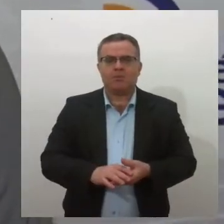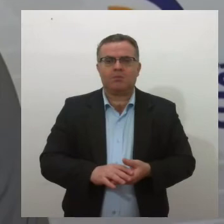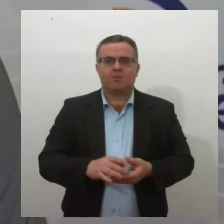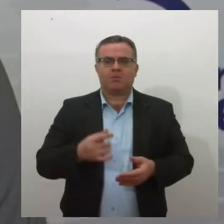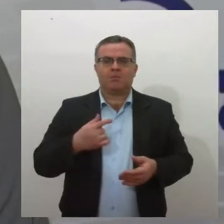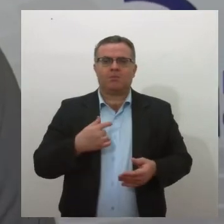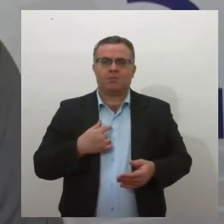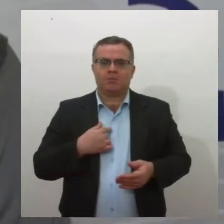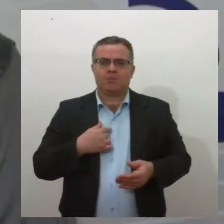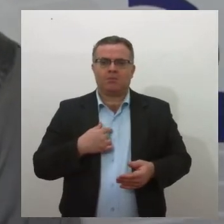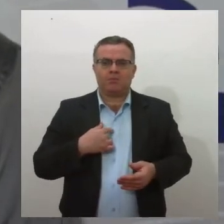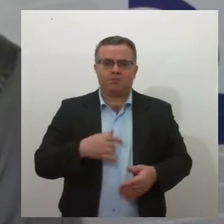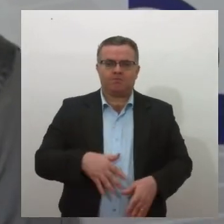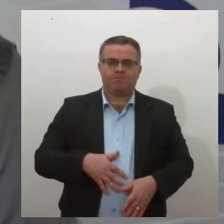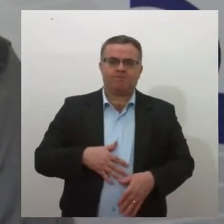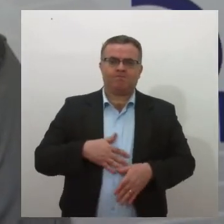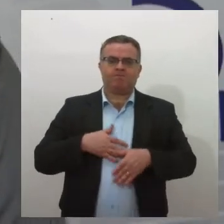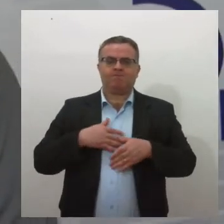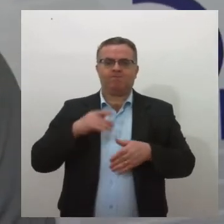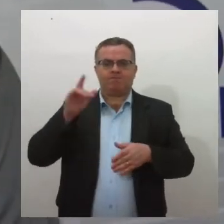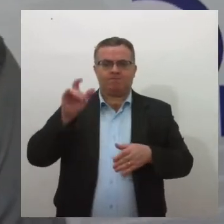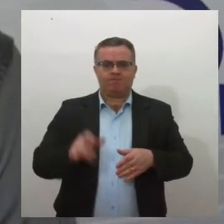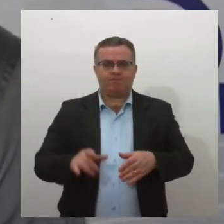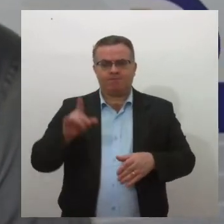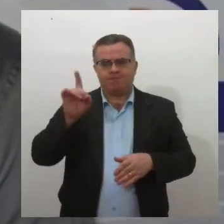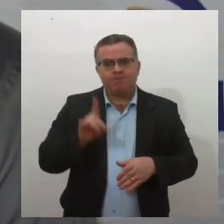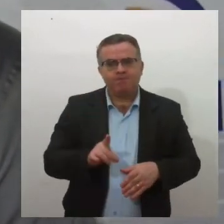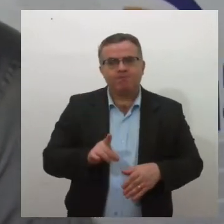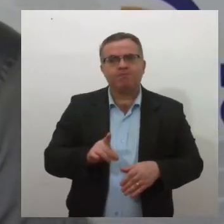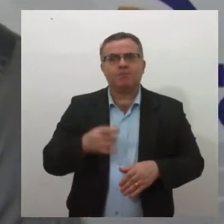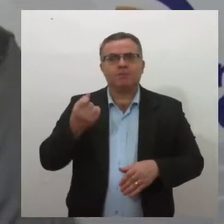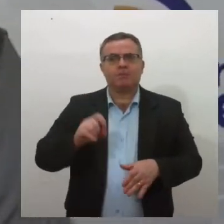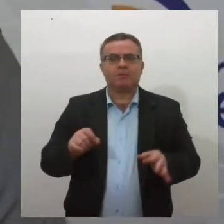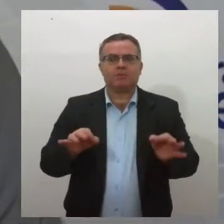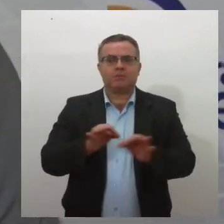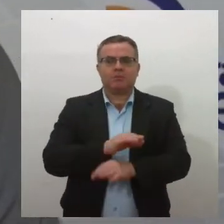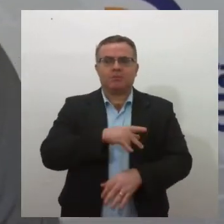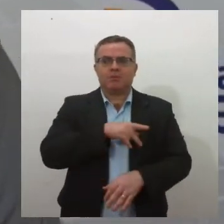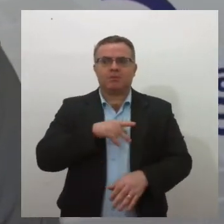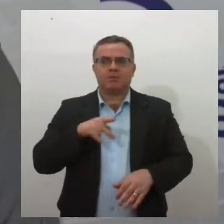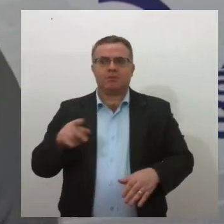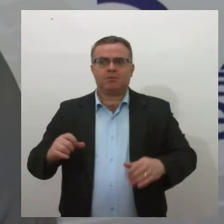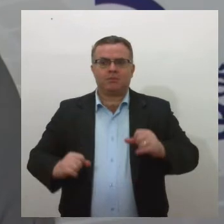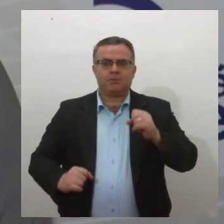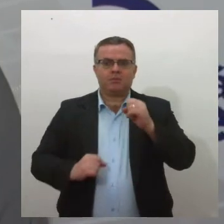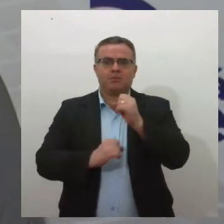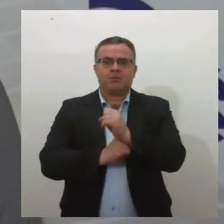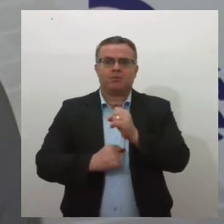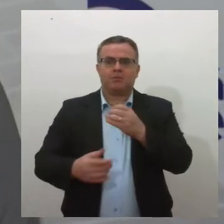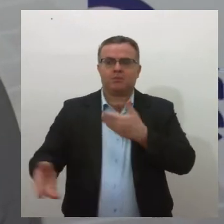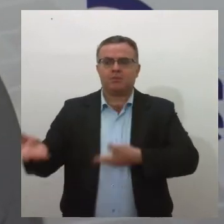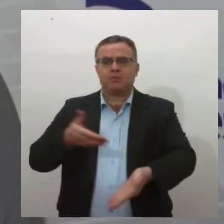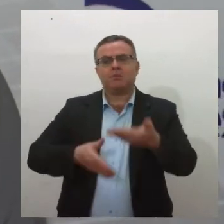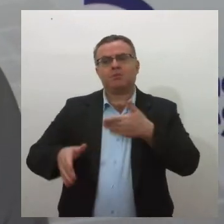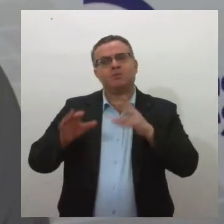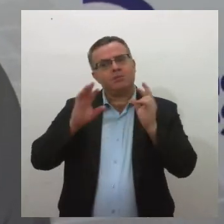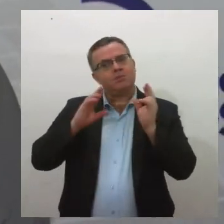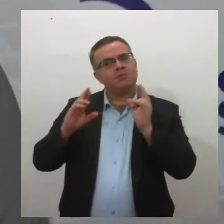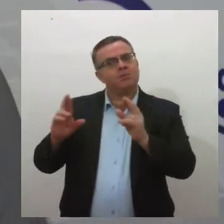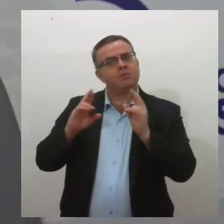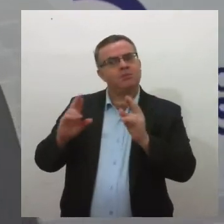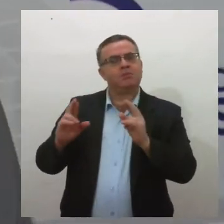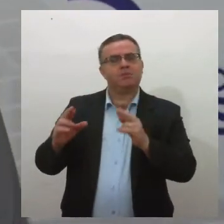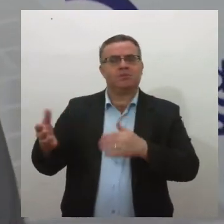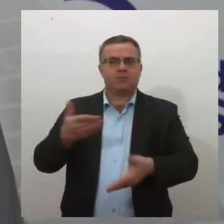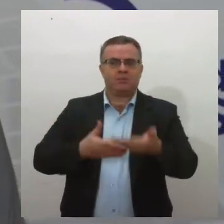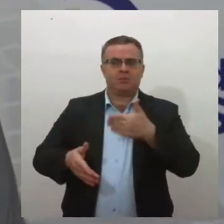de, quando o Reinaldo foi dirigente do Sergipe, eu estava como presidente do Confiança, e a gente sempre teve muito respeito. Eu acho que esse respeito que herdou do meu